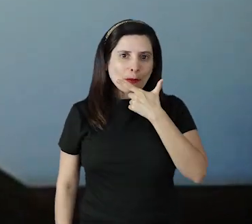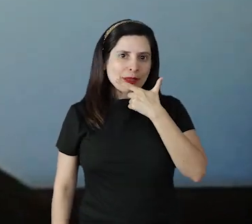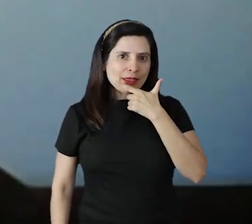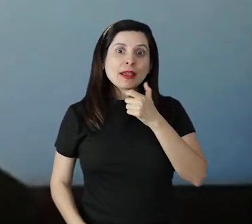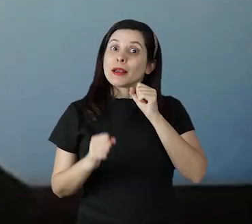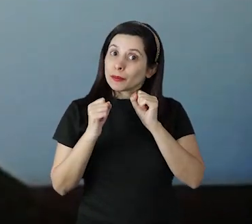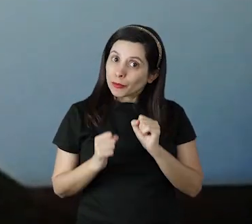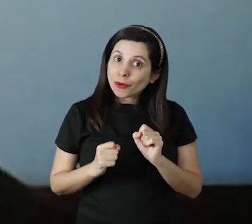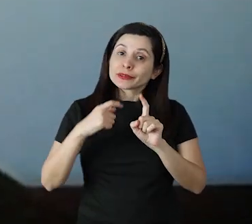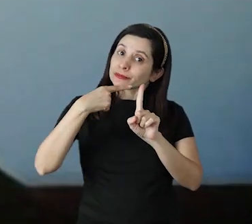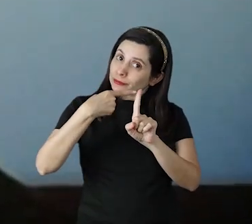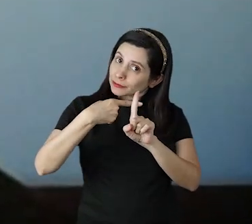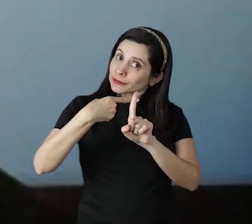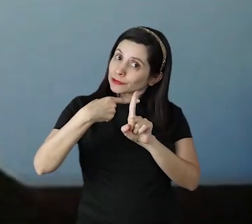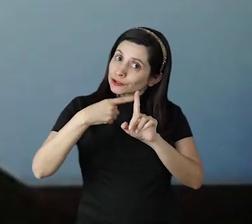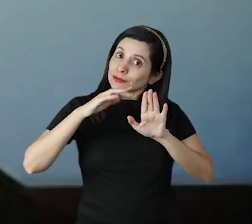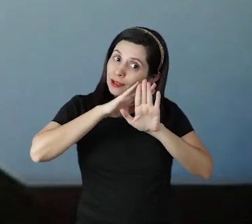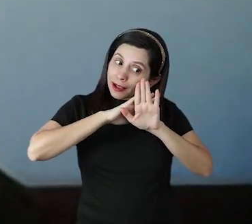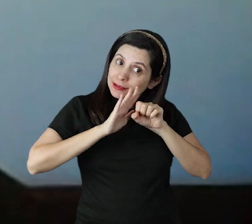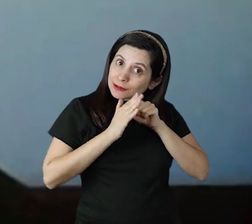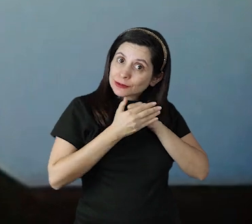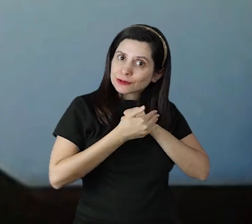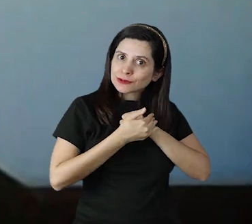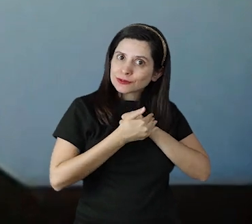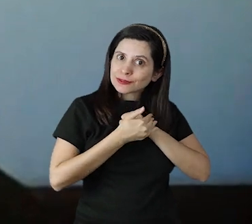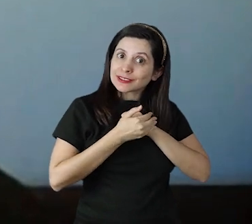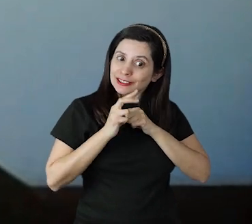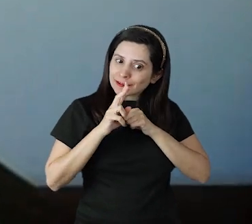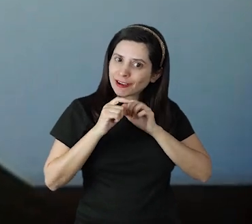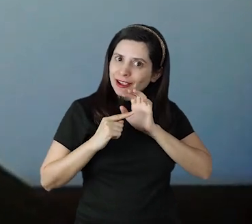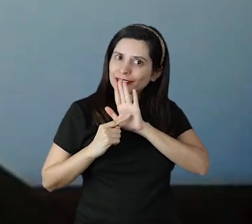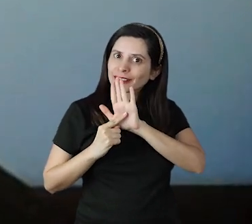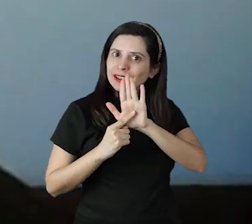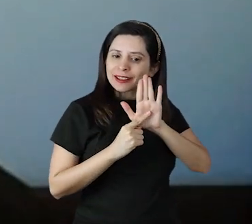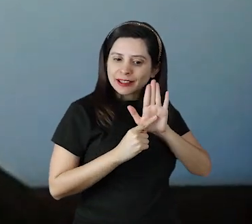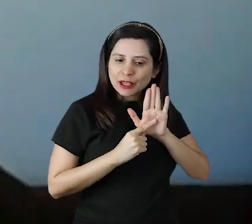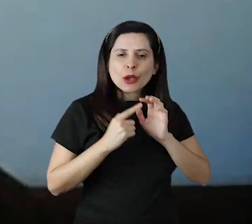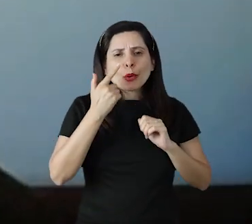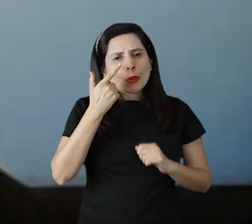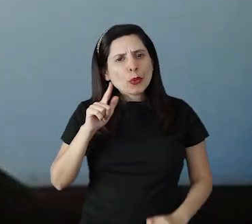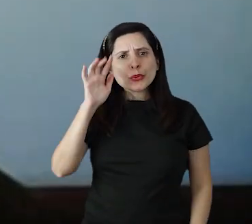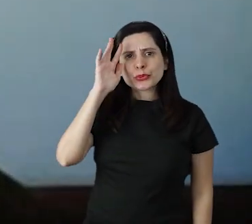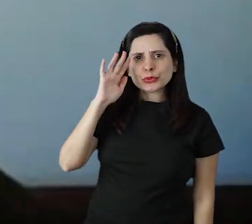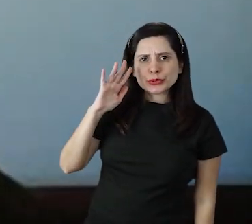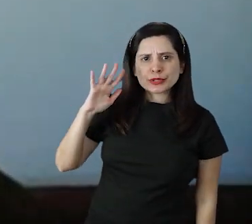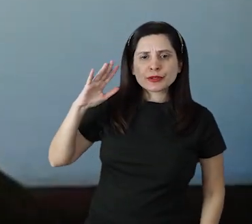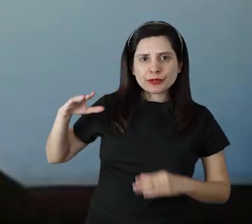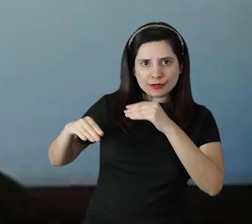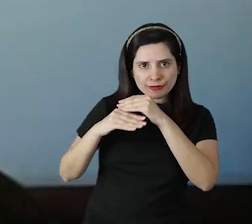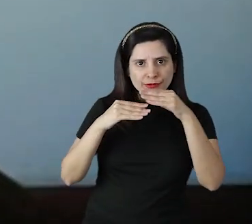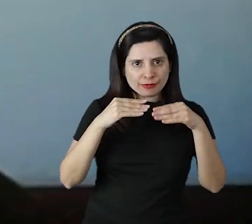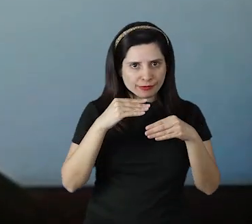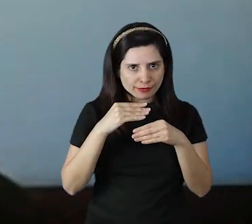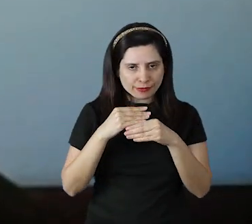algo positivo que está escondido, né, e que vai aparecendo. E aí uma outra teoria que eu acrescentei a Nutshell